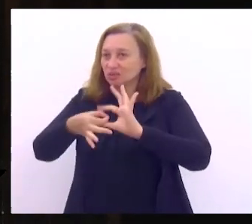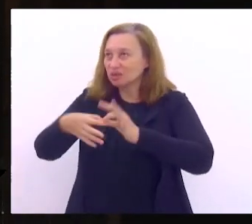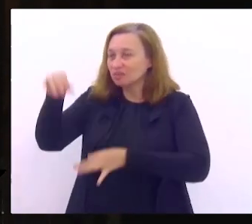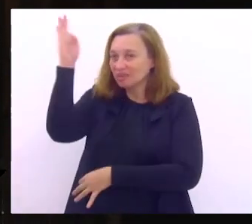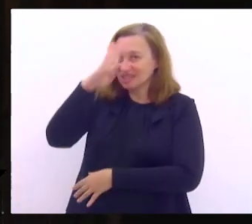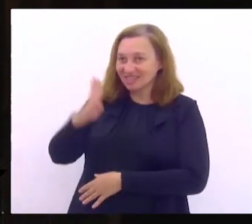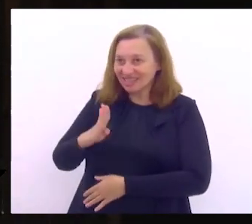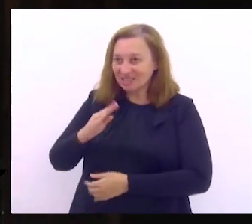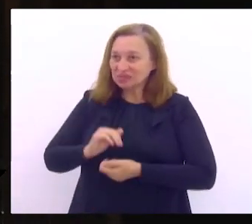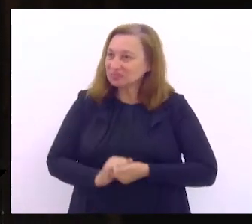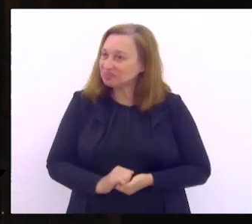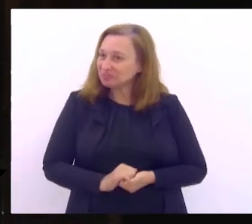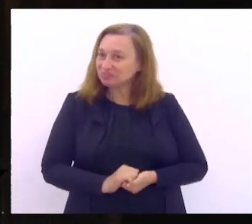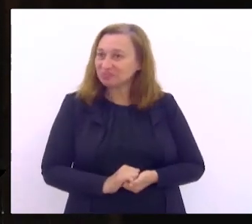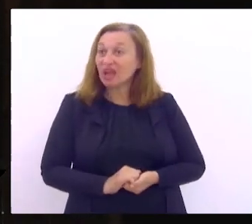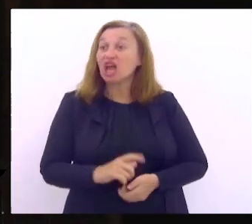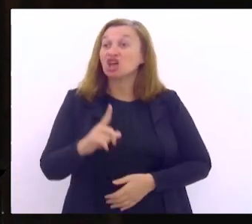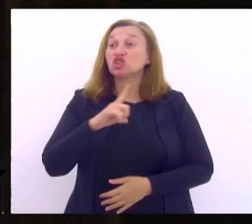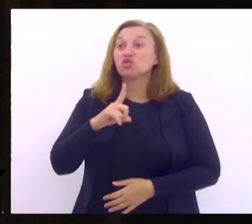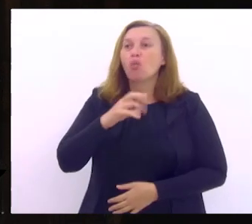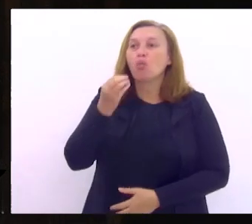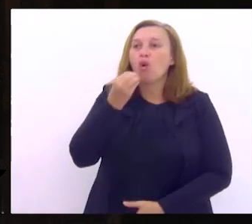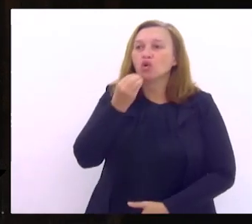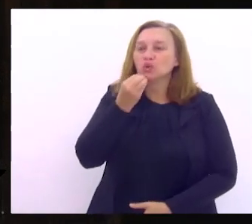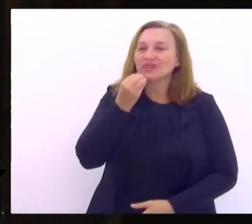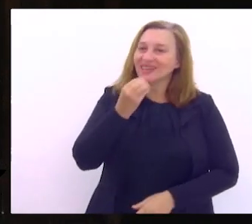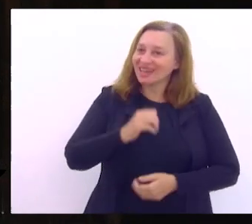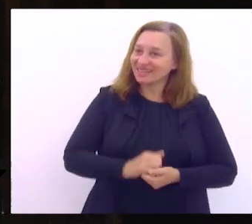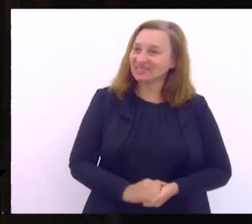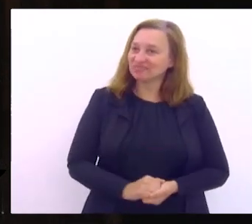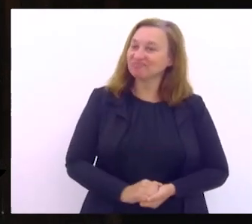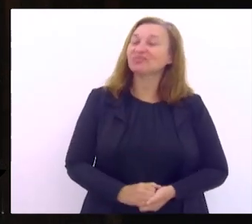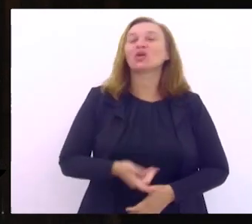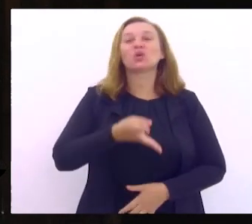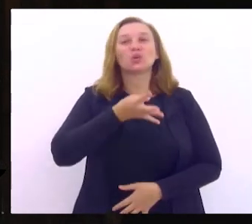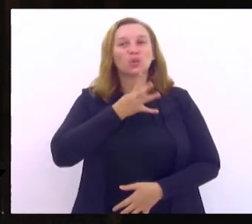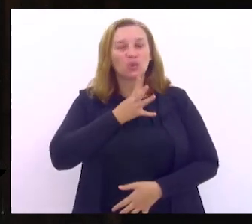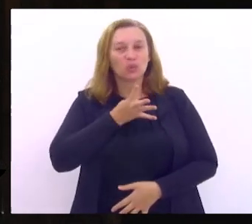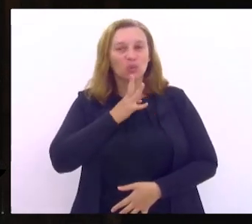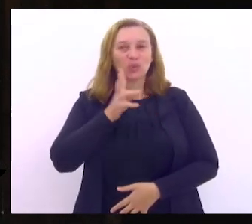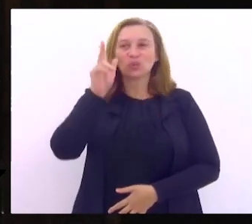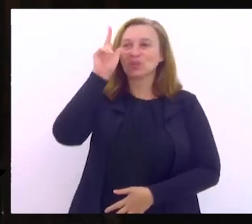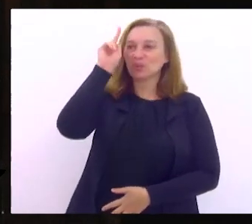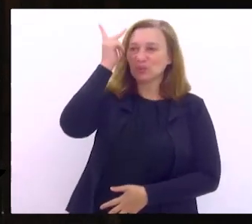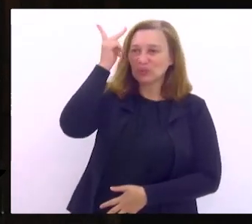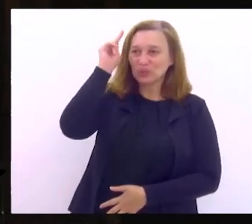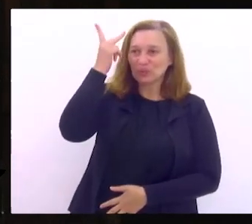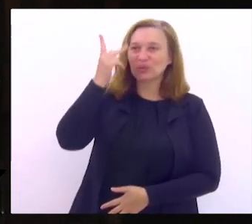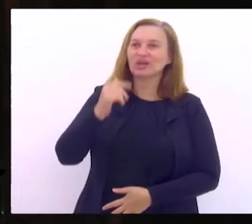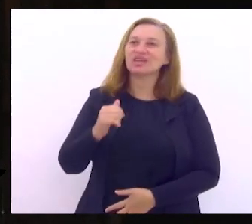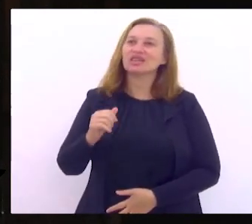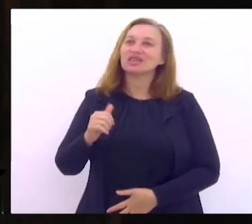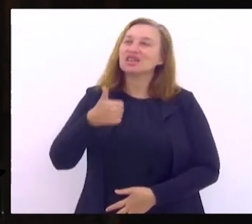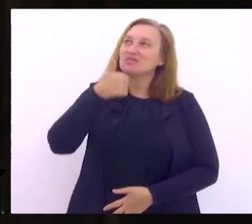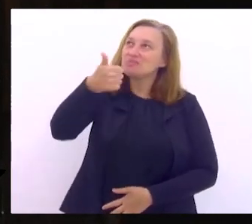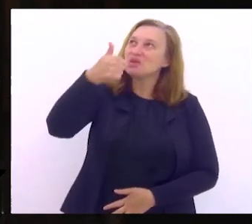estádio. Eu tive o privilégio de conhecer essa história desde